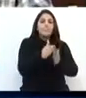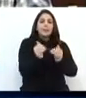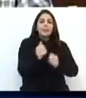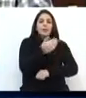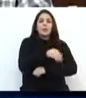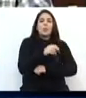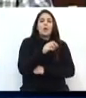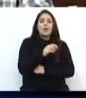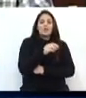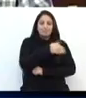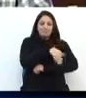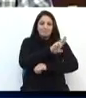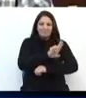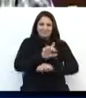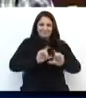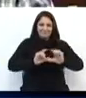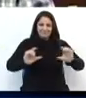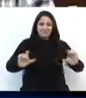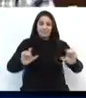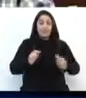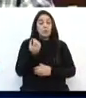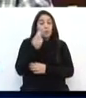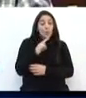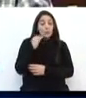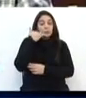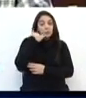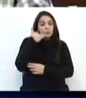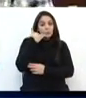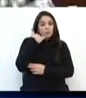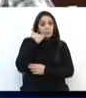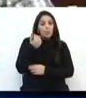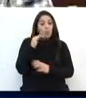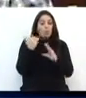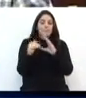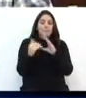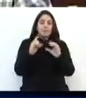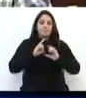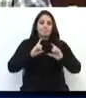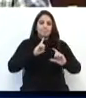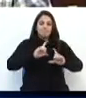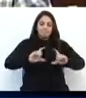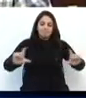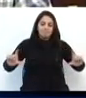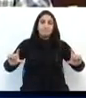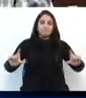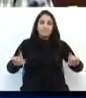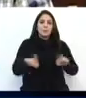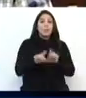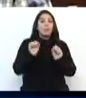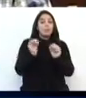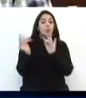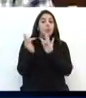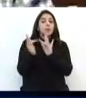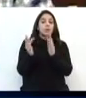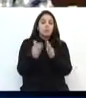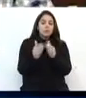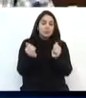Dr. João Freitas 75, ou pelo telefone e e-mail que também estão aparecendo no seu vídeo,